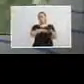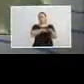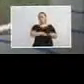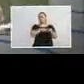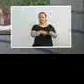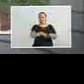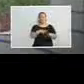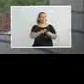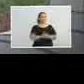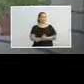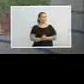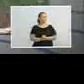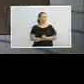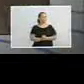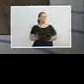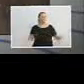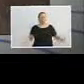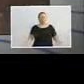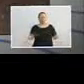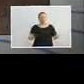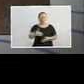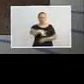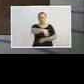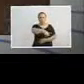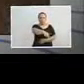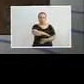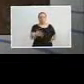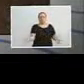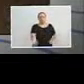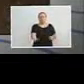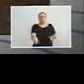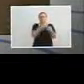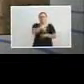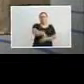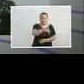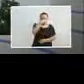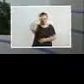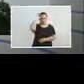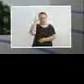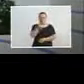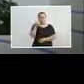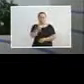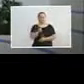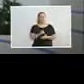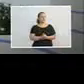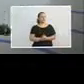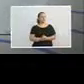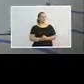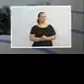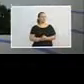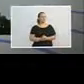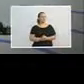Está aí, tocando vaca. Ele não tem muita habilidade com a lida, com o gado, mas está lá trabalhando na propriedade. Está lá.